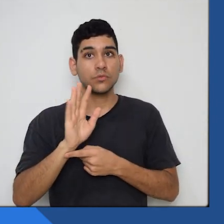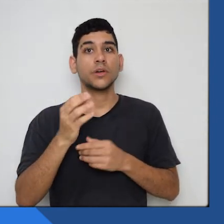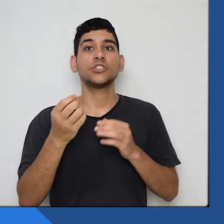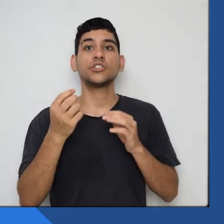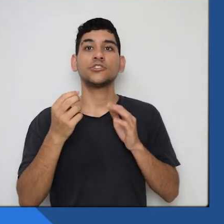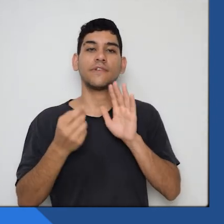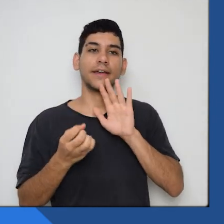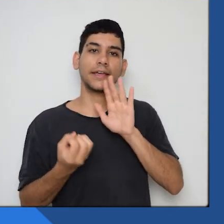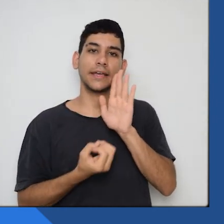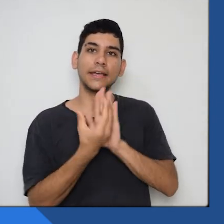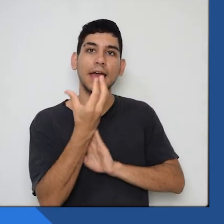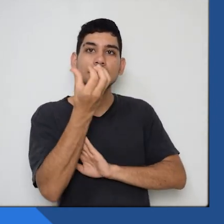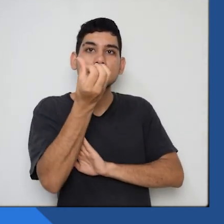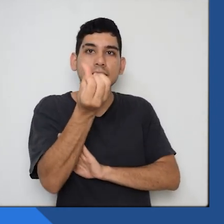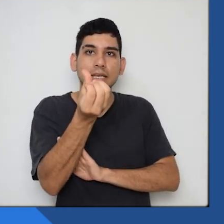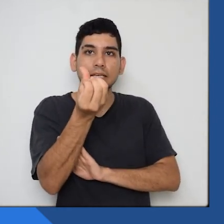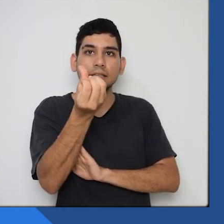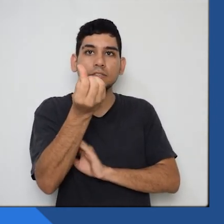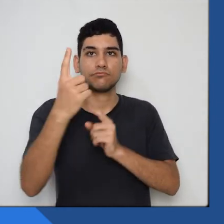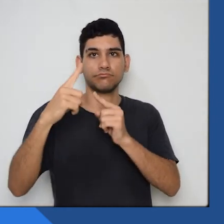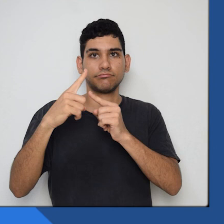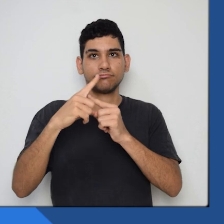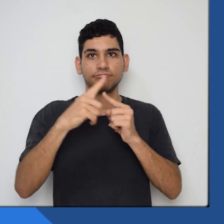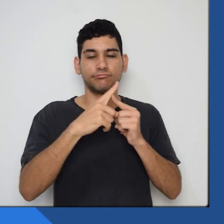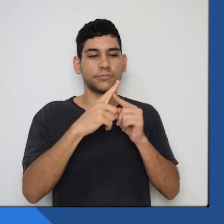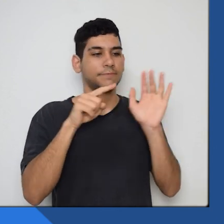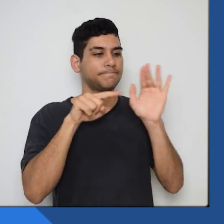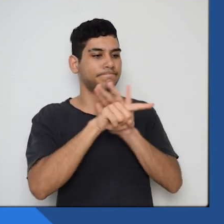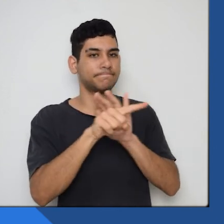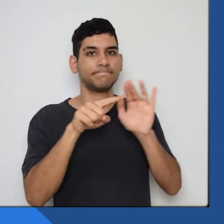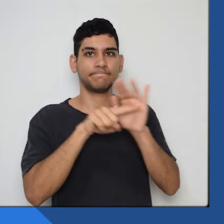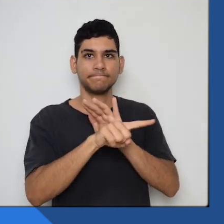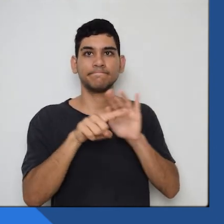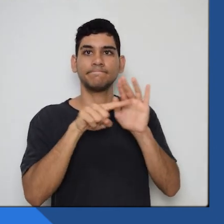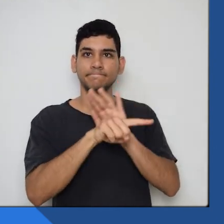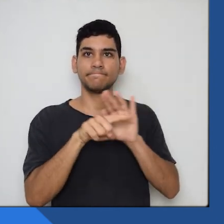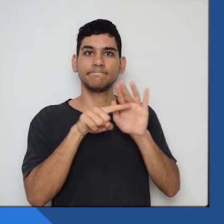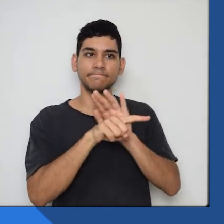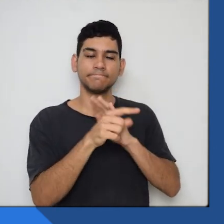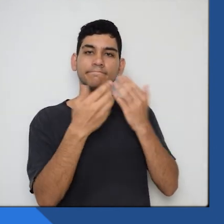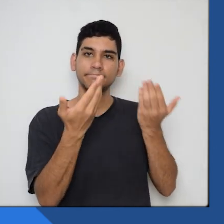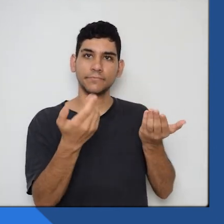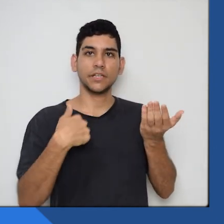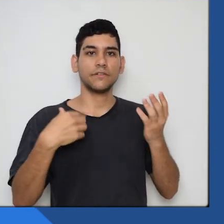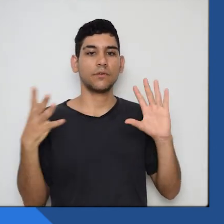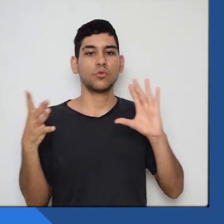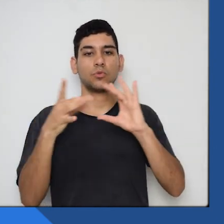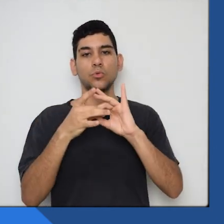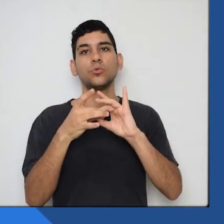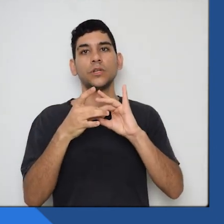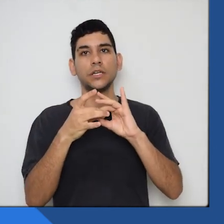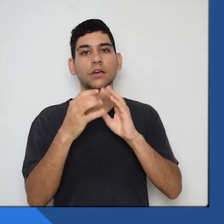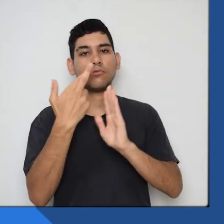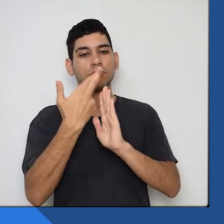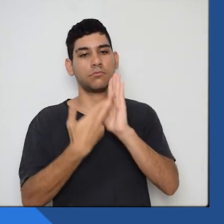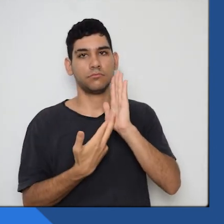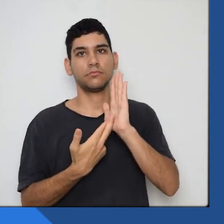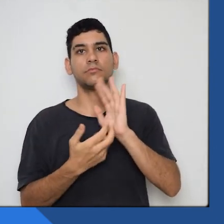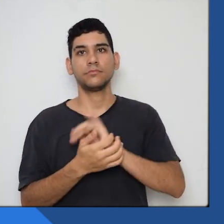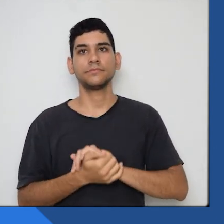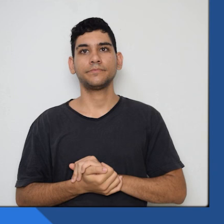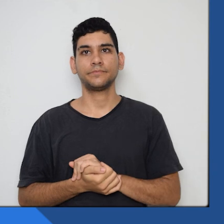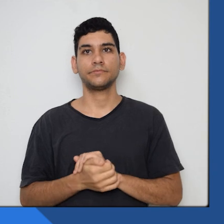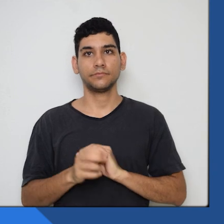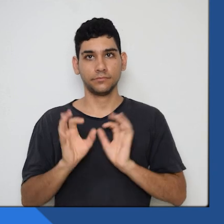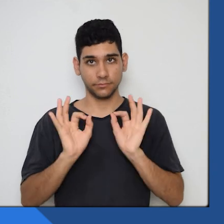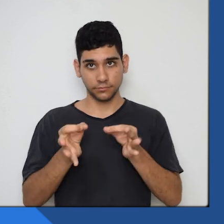No próximo vídeo, a gente vai criar 6 tipos de questões aqui no Moodle e vamos vinculá-las